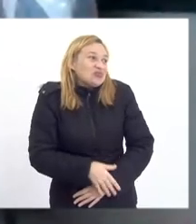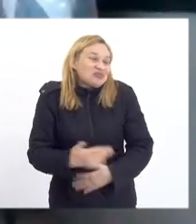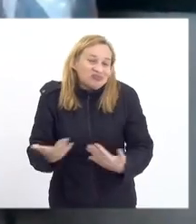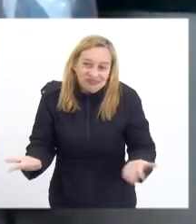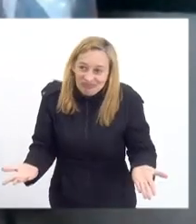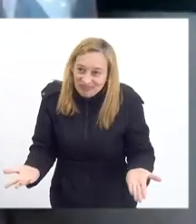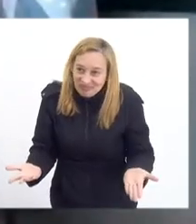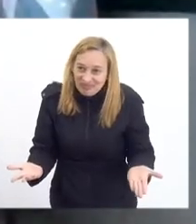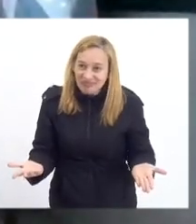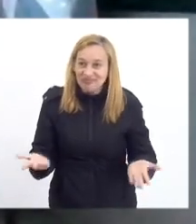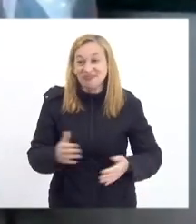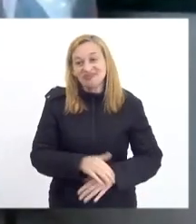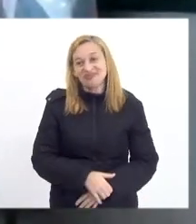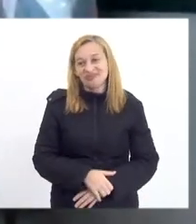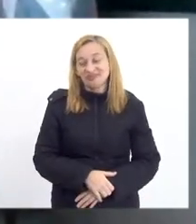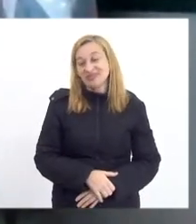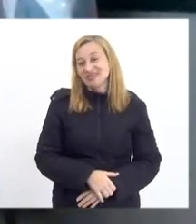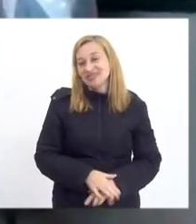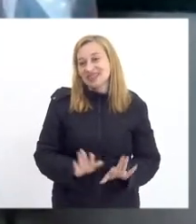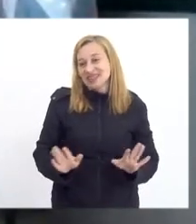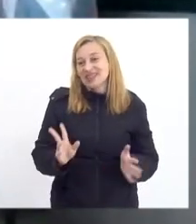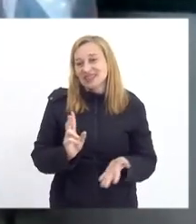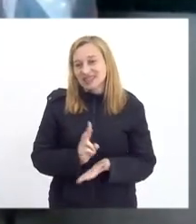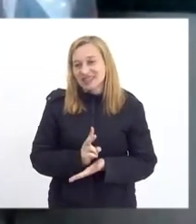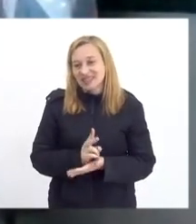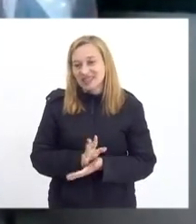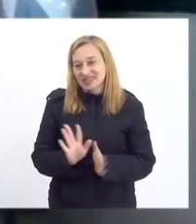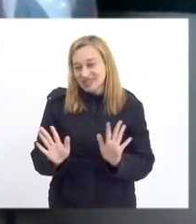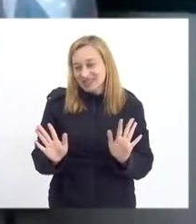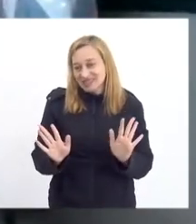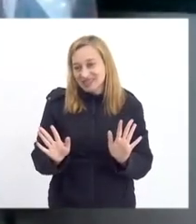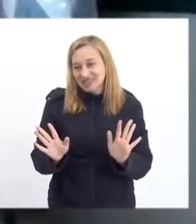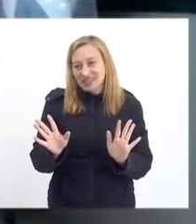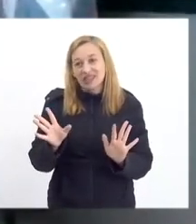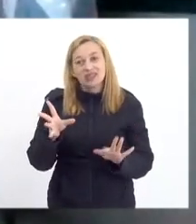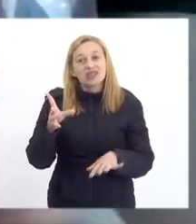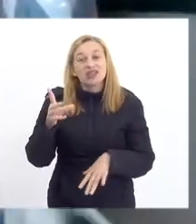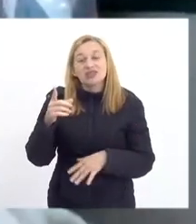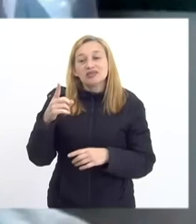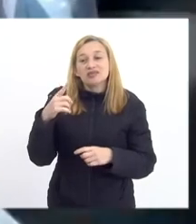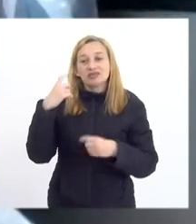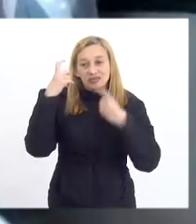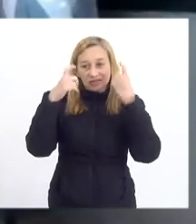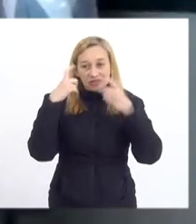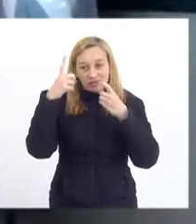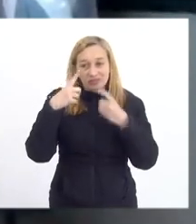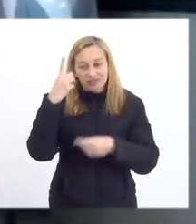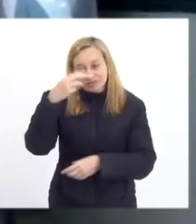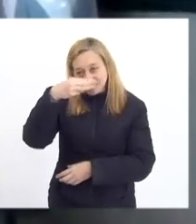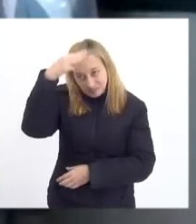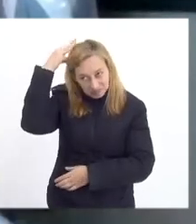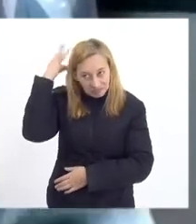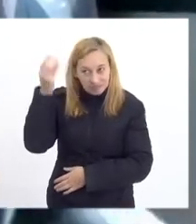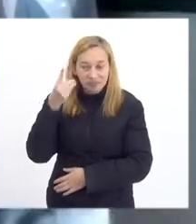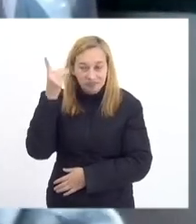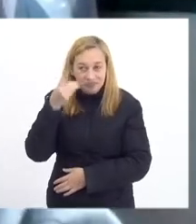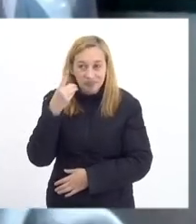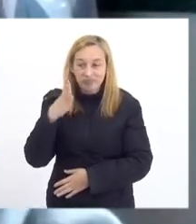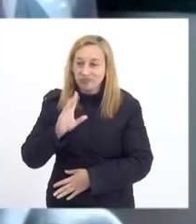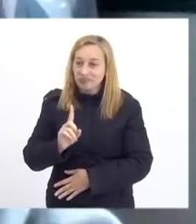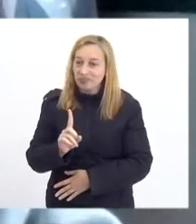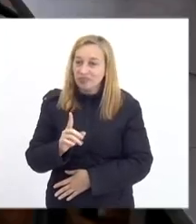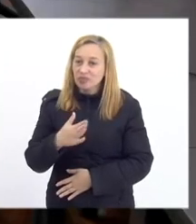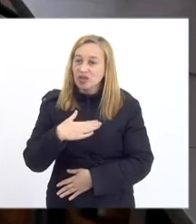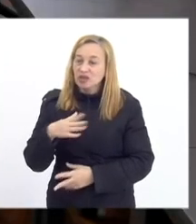Tinha essa observação. Mas mesmo assim... Eu estou falando que o Márcio Pacheco teve essa preocupação, assim, então sou completamente favorável. Mas nesse aspecto, eu não mudei